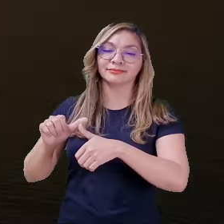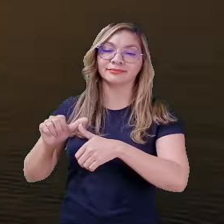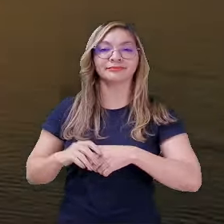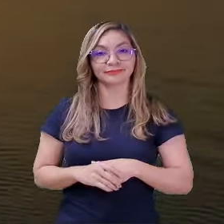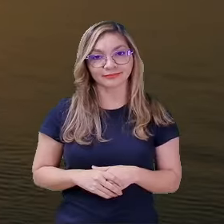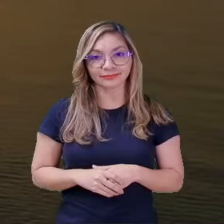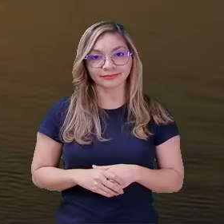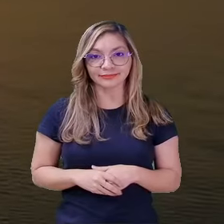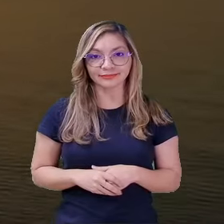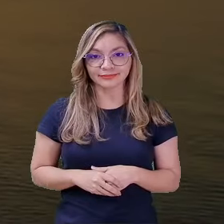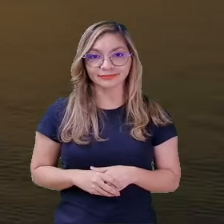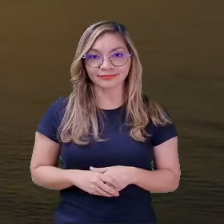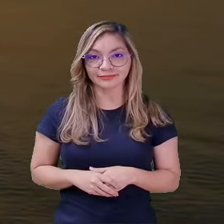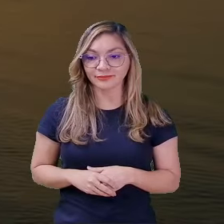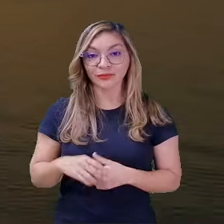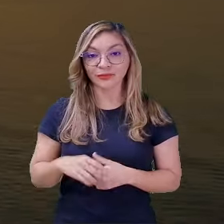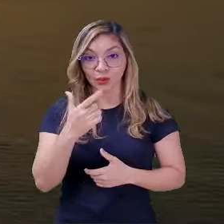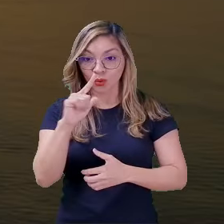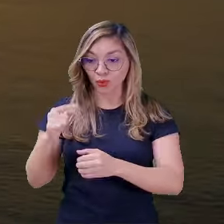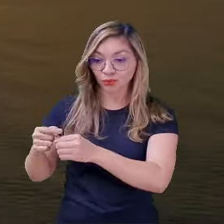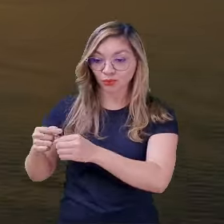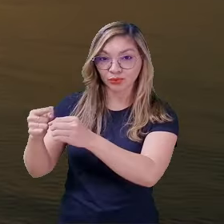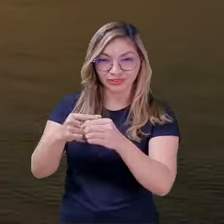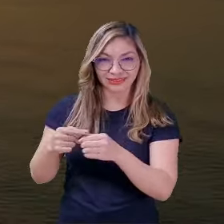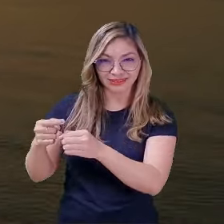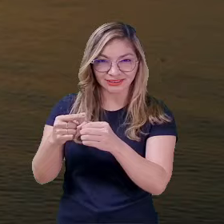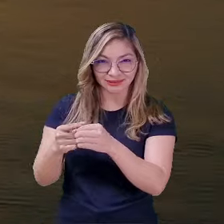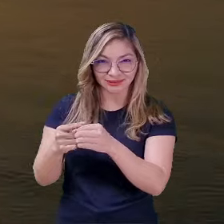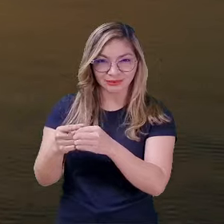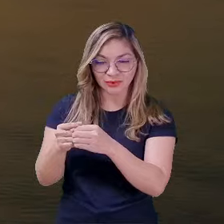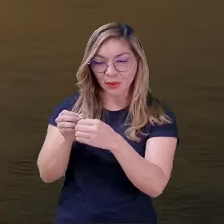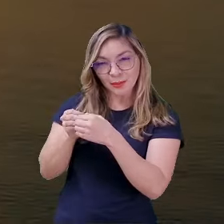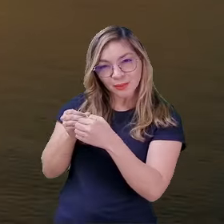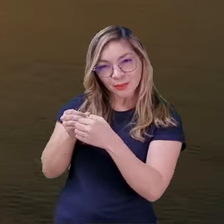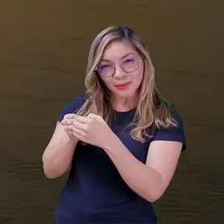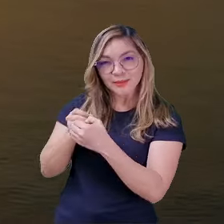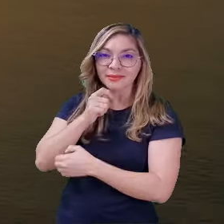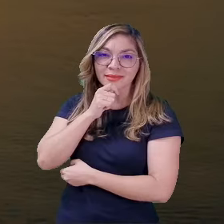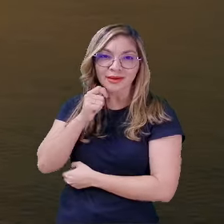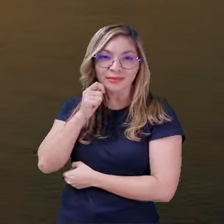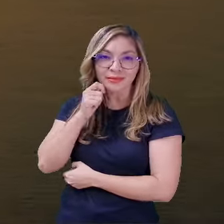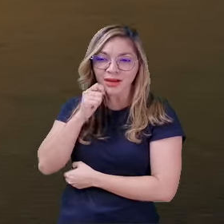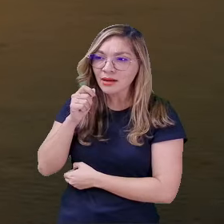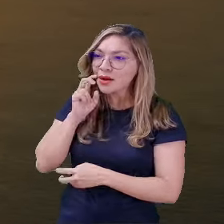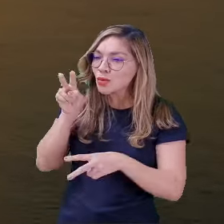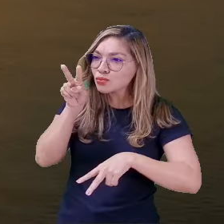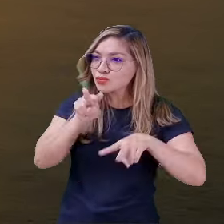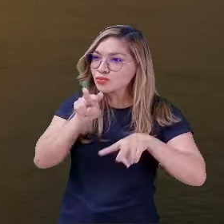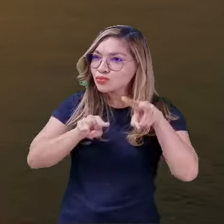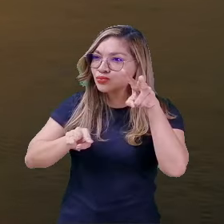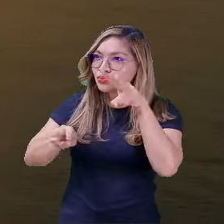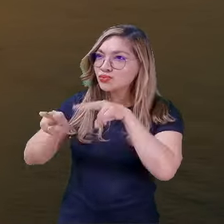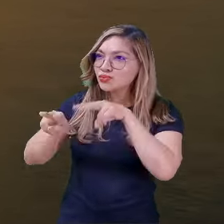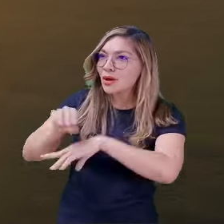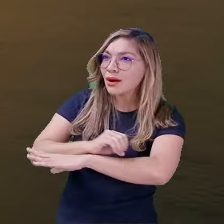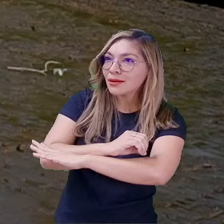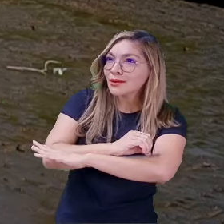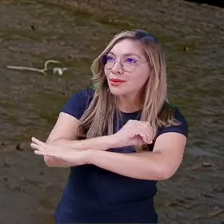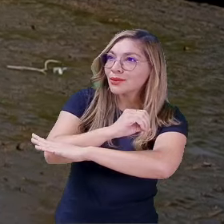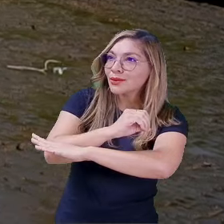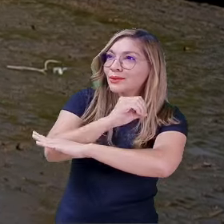Em Ipixuna Miranda, localidade mais próxima da capital Macapá, a visão deslumbrante do novo amanhecer encanta a